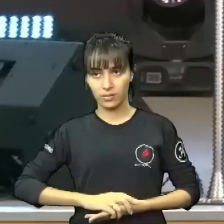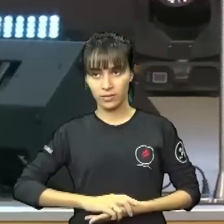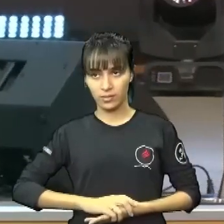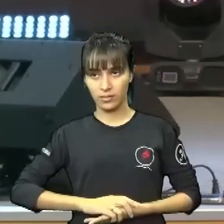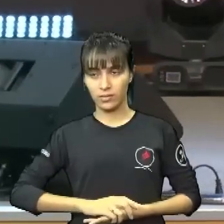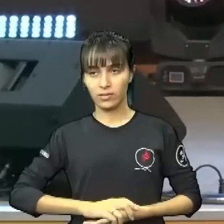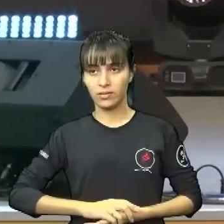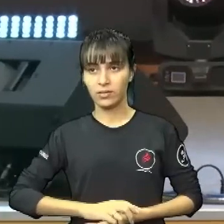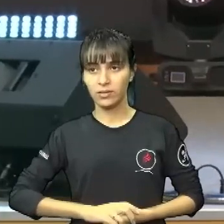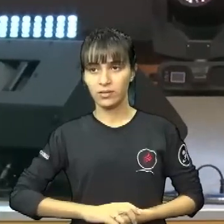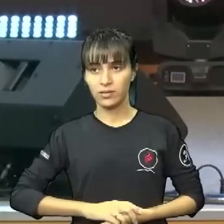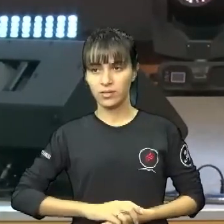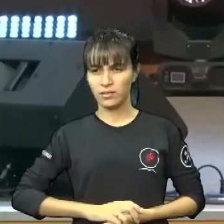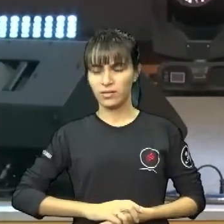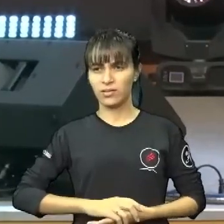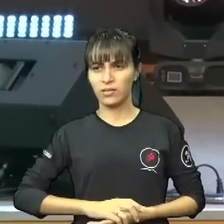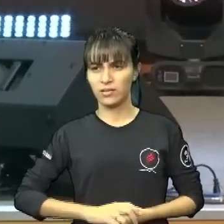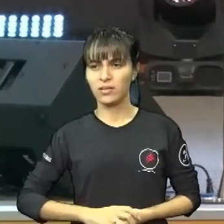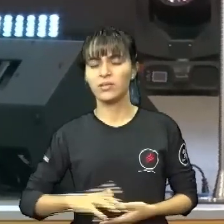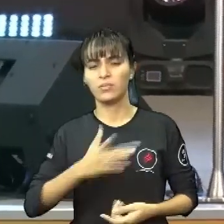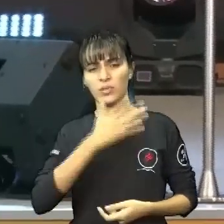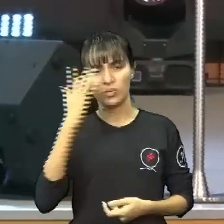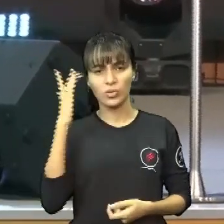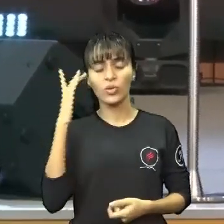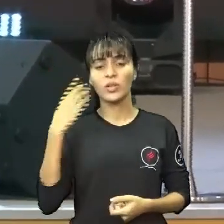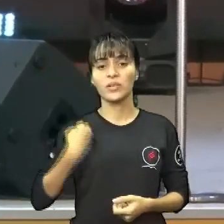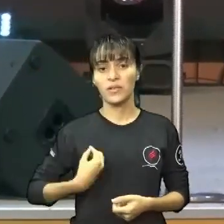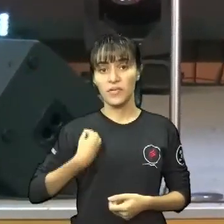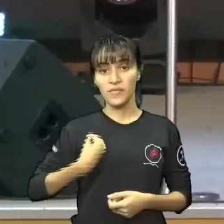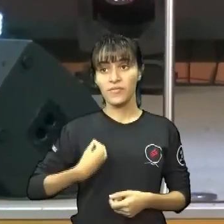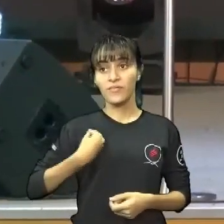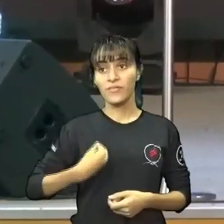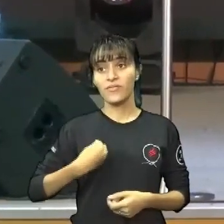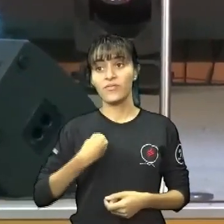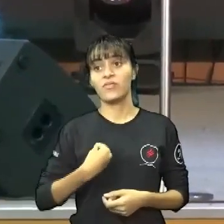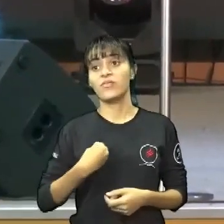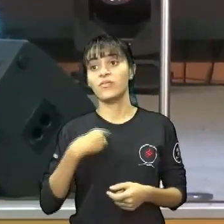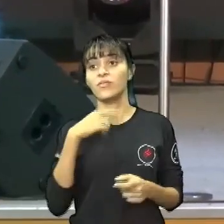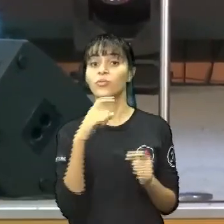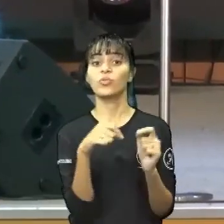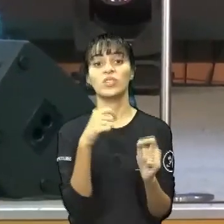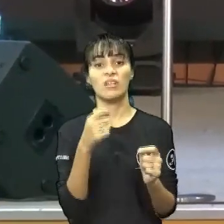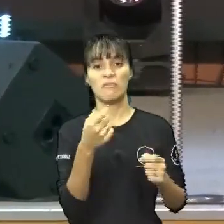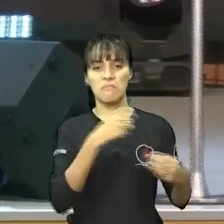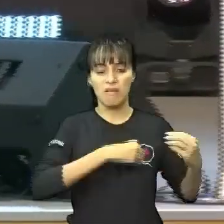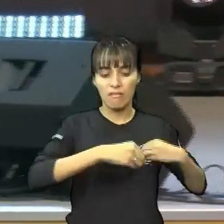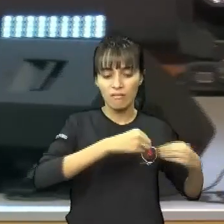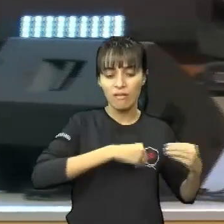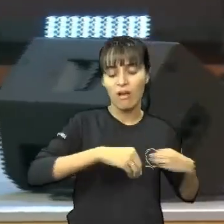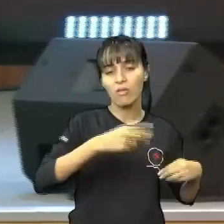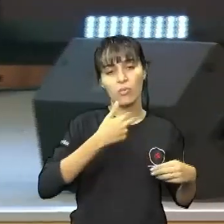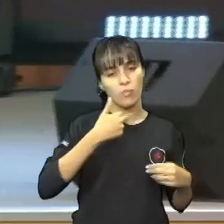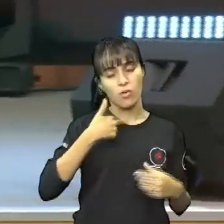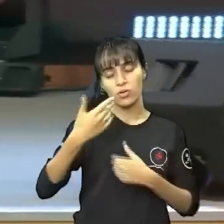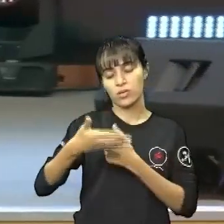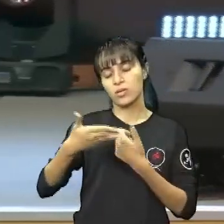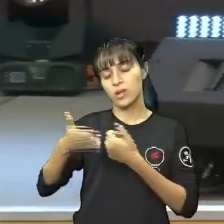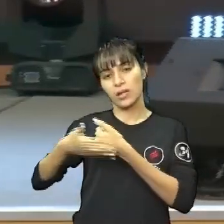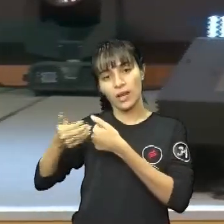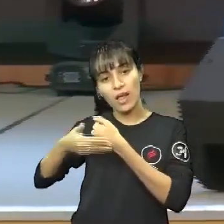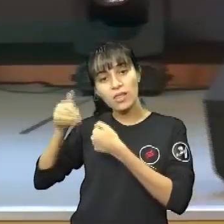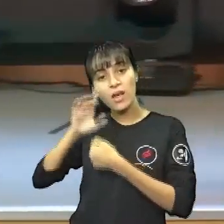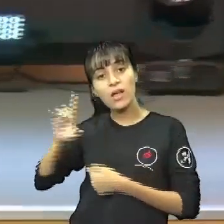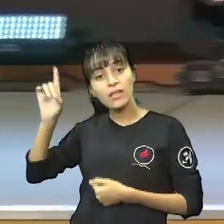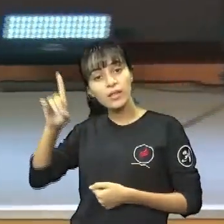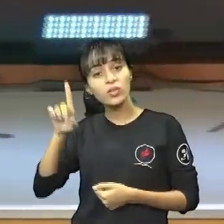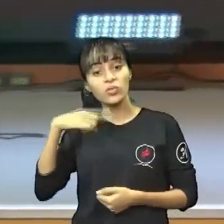é Vida e Paz os que vivem Nesse estilo não podem agradar a Deus e diz que nós não vivemos